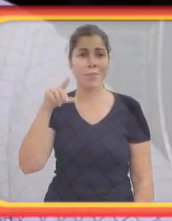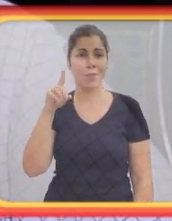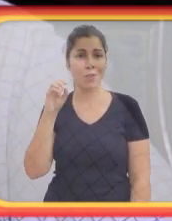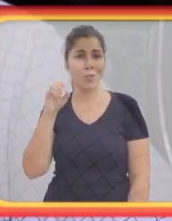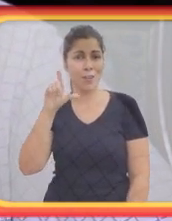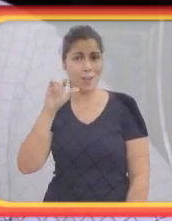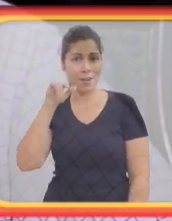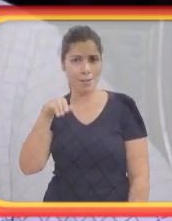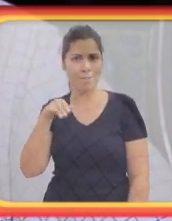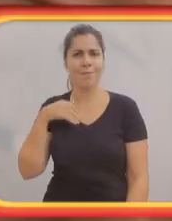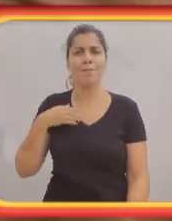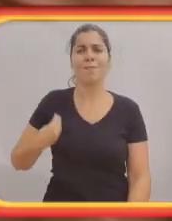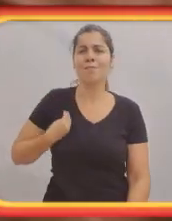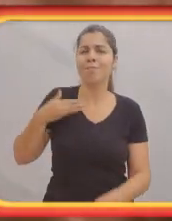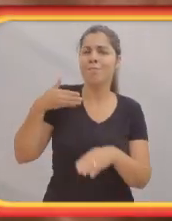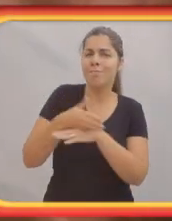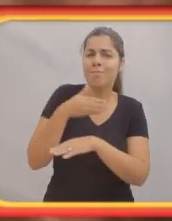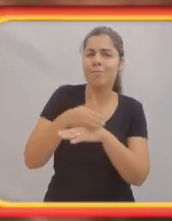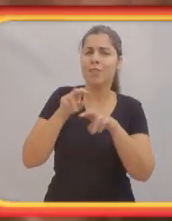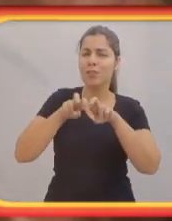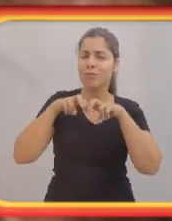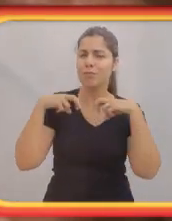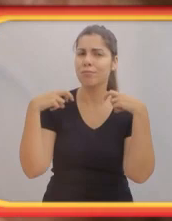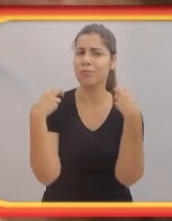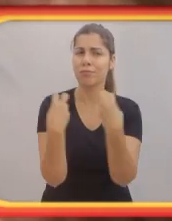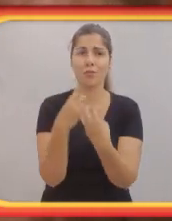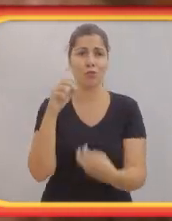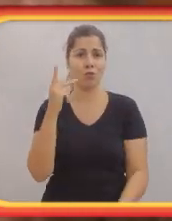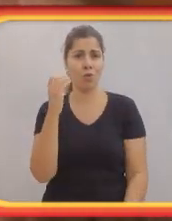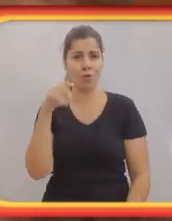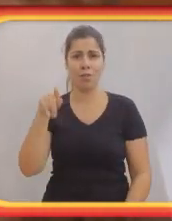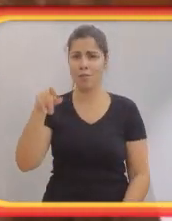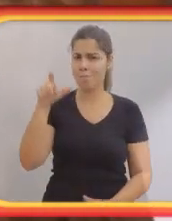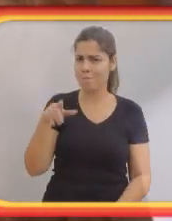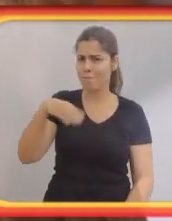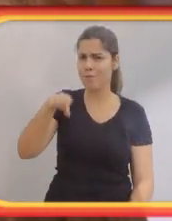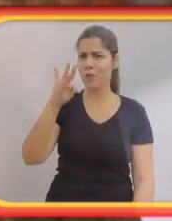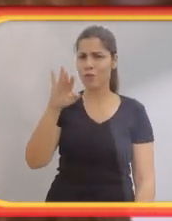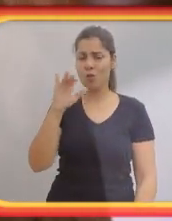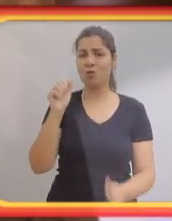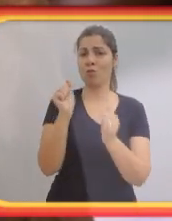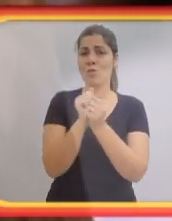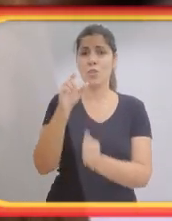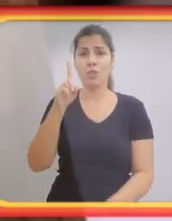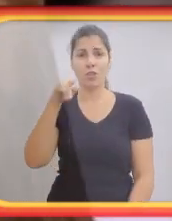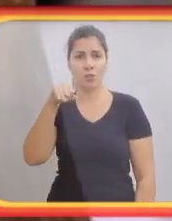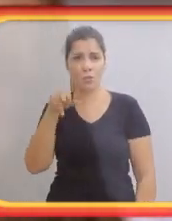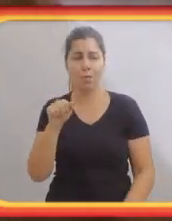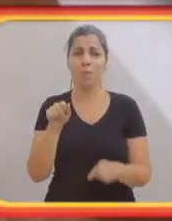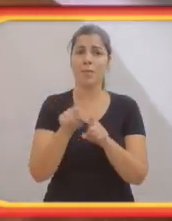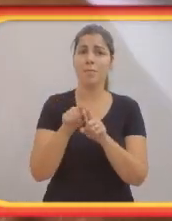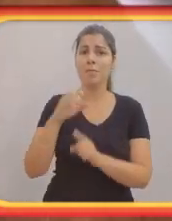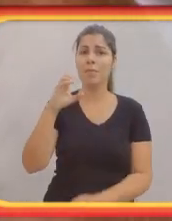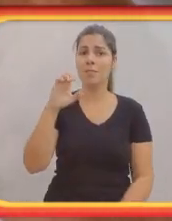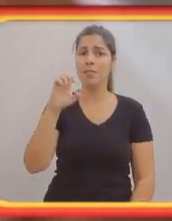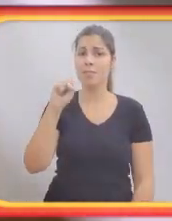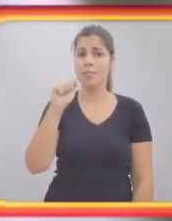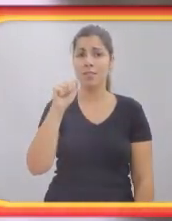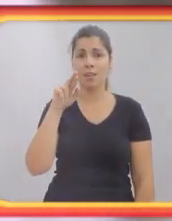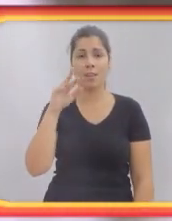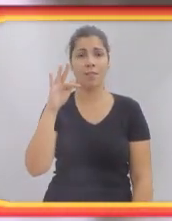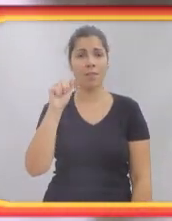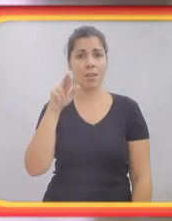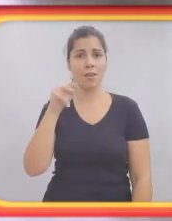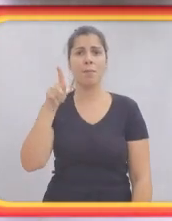pelas poloneses, pela música chopiniana. Em 1969, eu ganhei um bandolim.